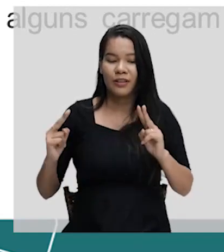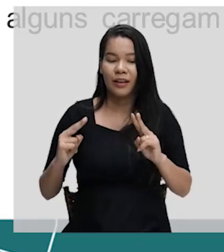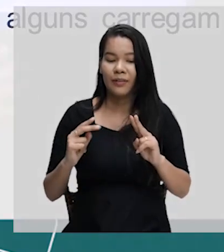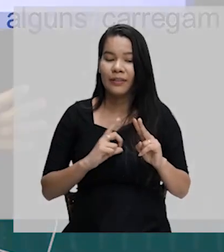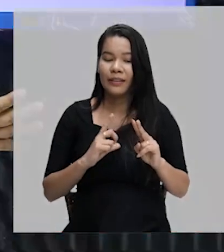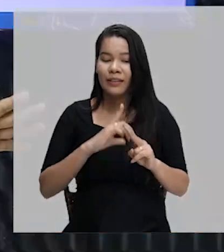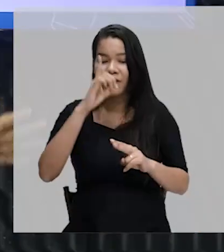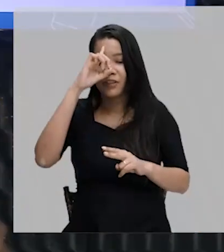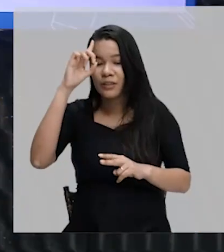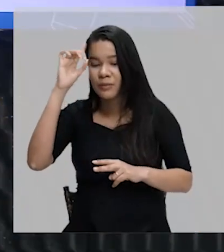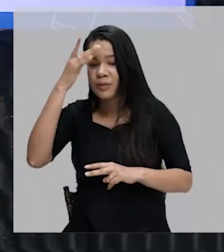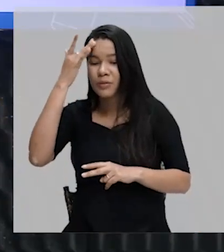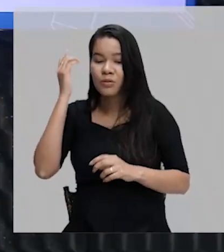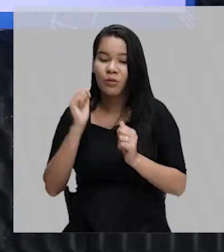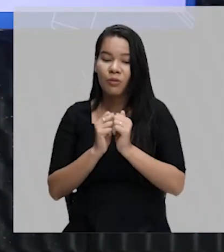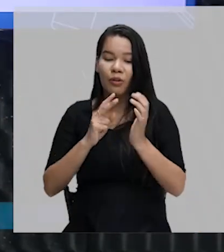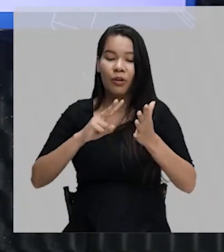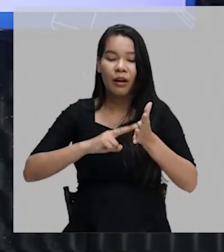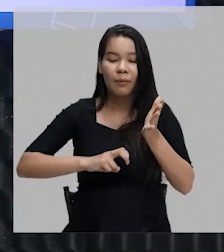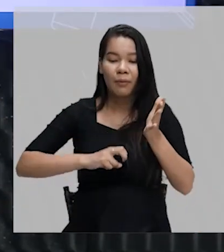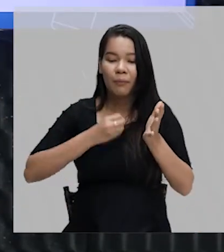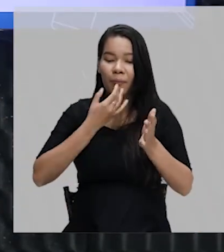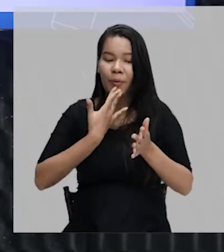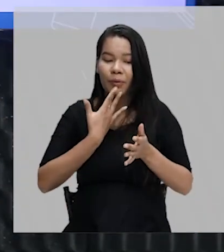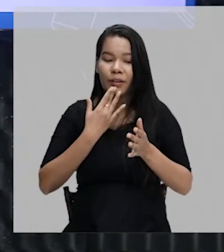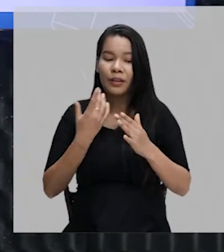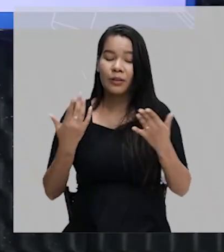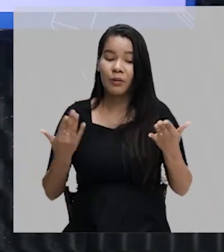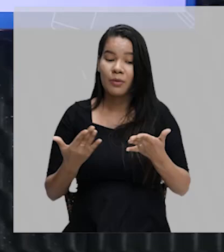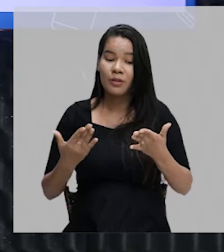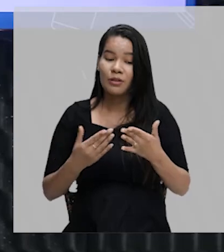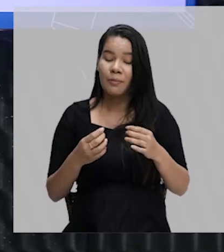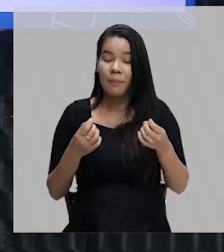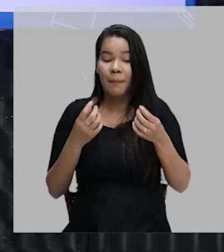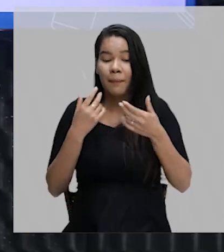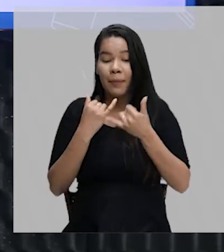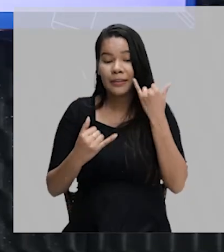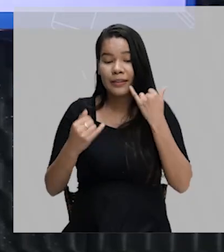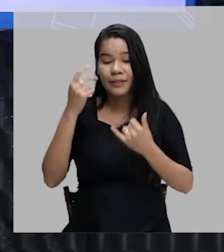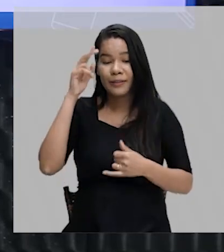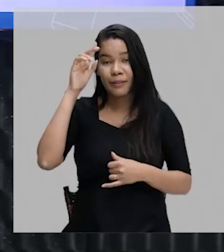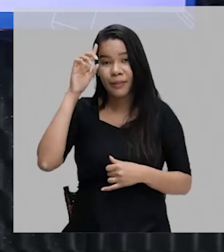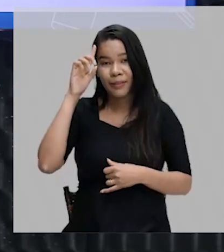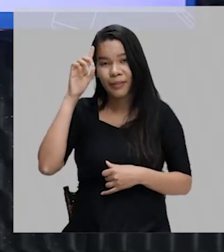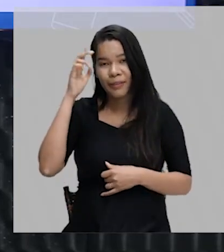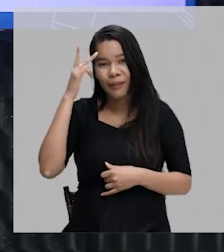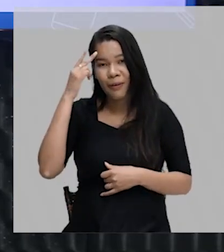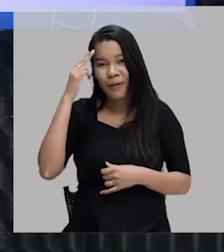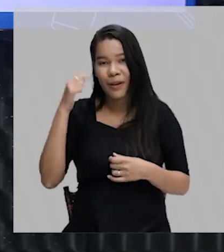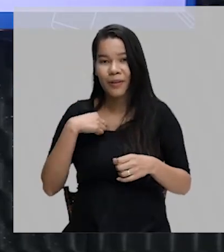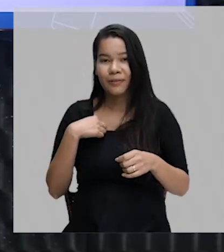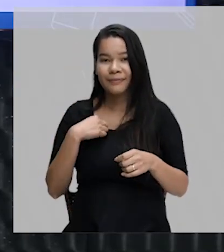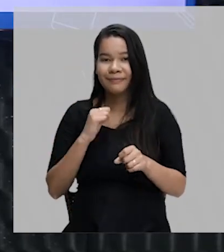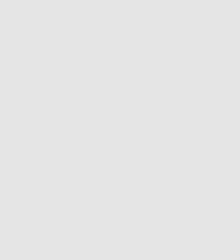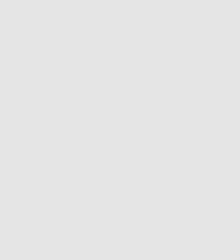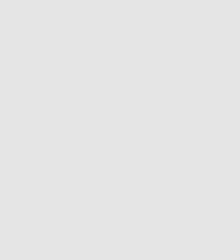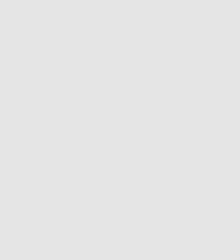E eu termino minha aula hoje desafiando vocês a pesquisarem as histórias desses nomes novos. Hasta luego!